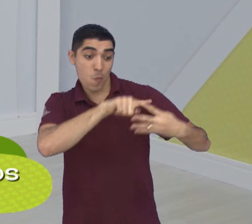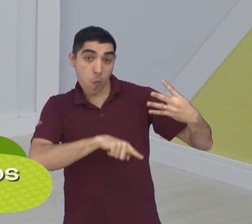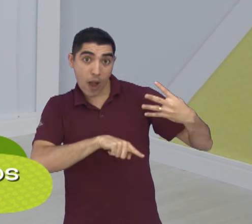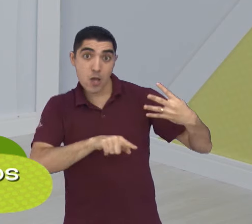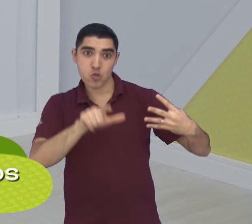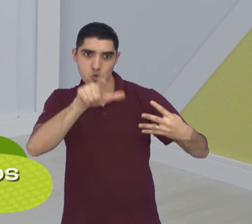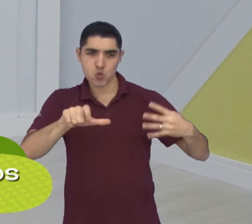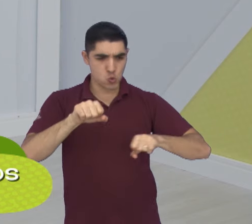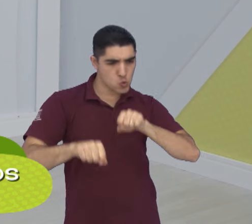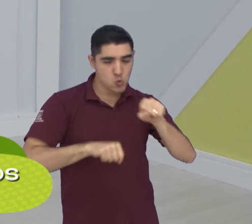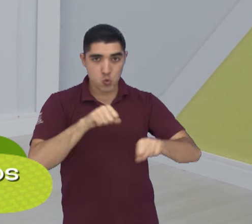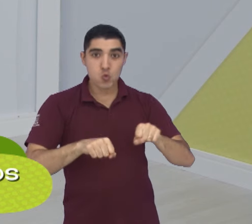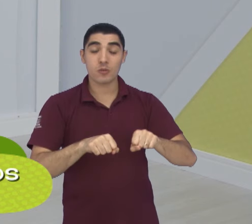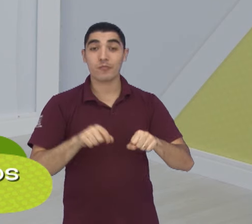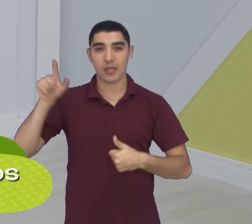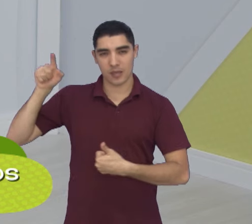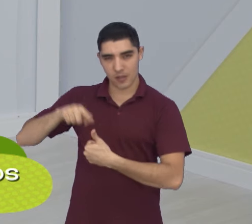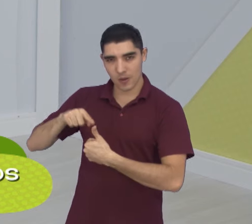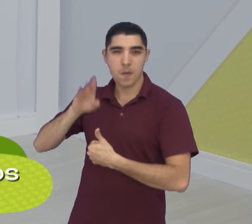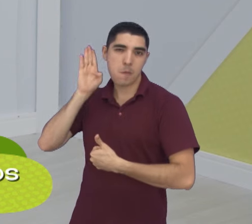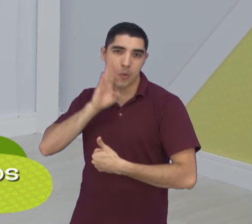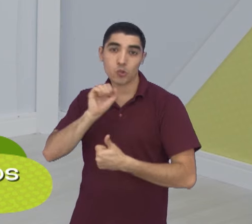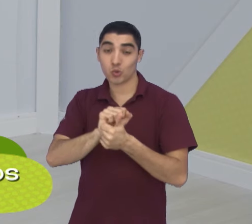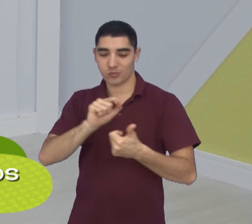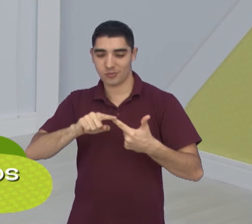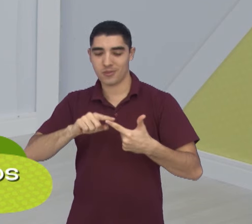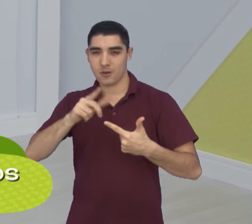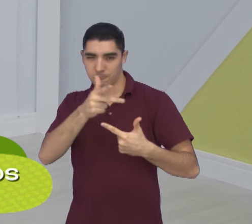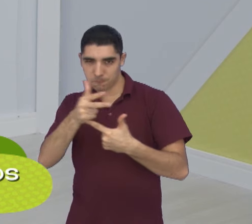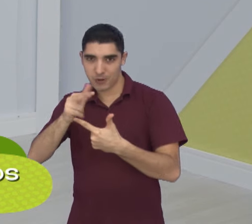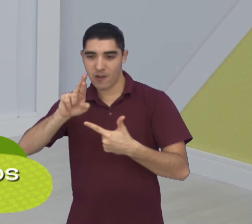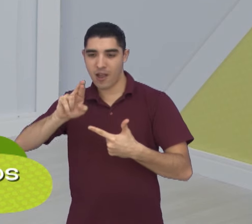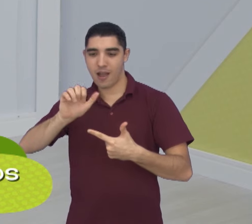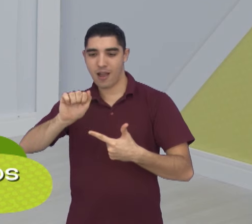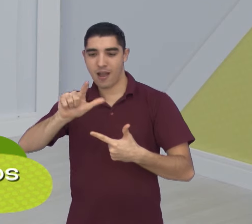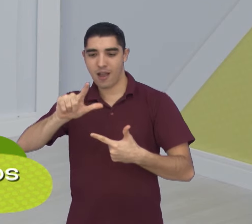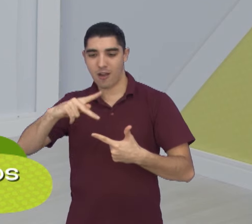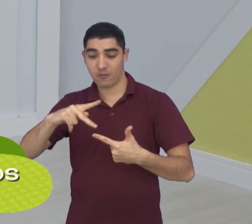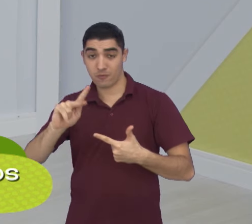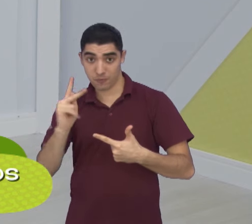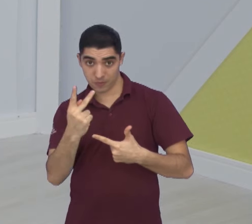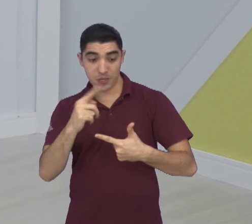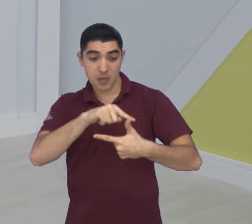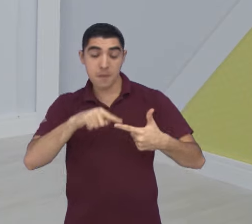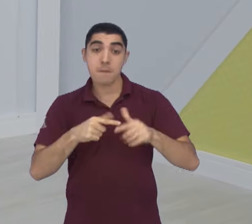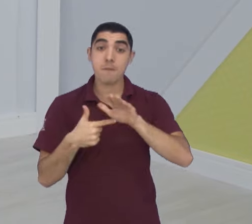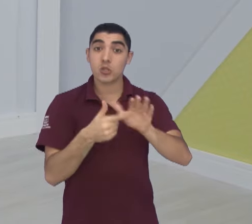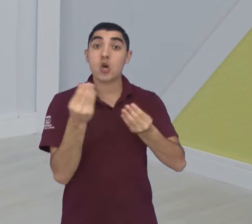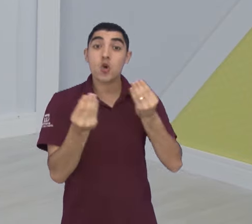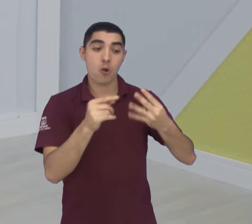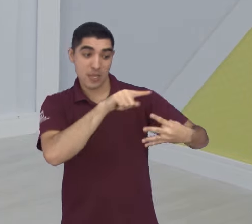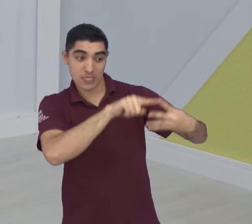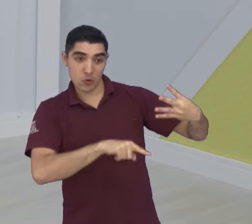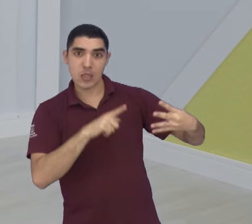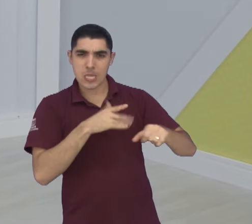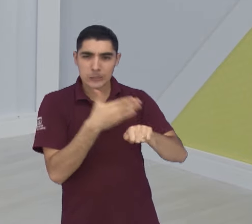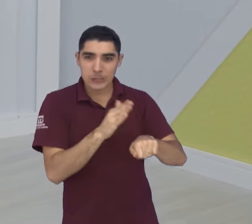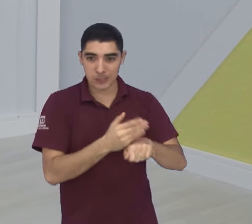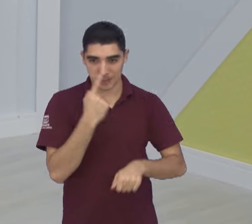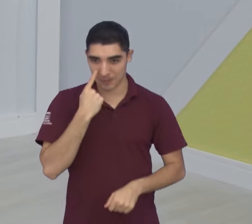e o cinegrafista Ralf Siqueira estiveram em um dos treinos da equipe joseense que se prepara aí para essa disputa internacional.